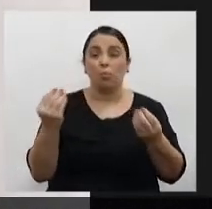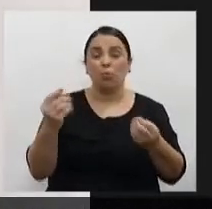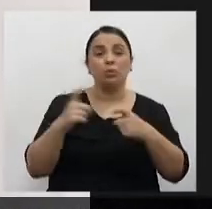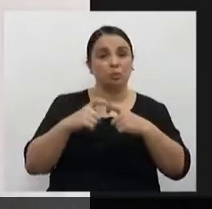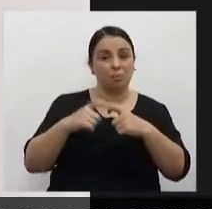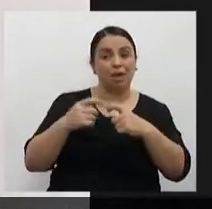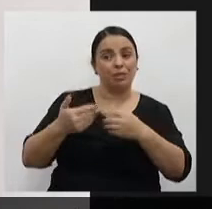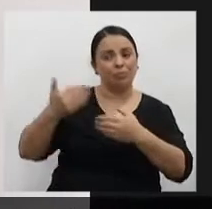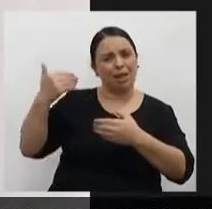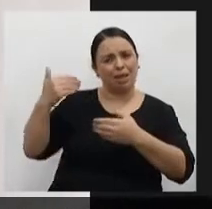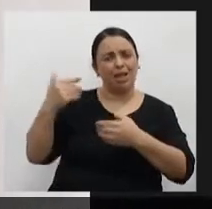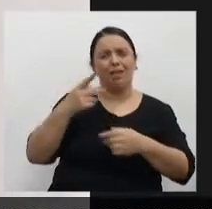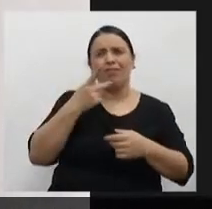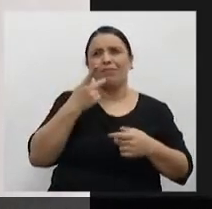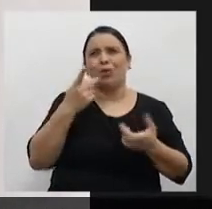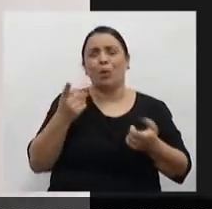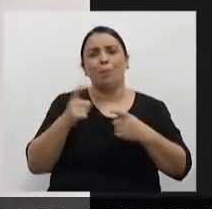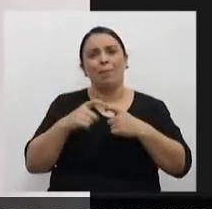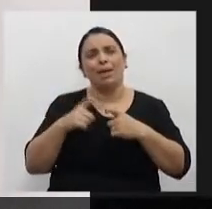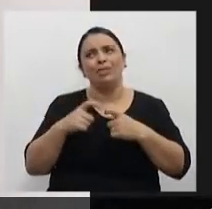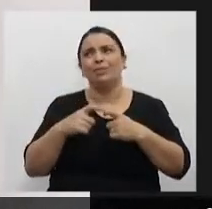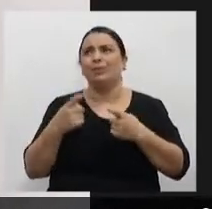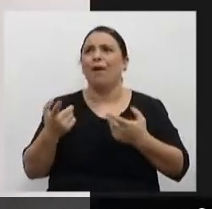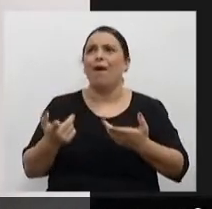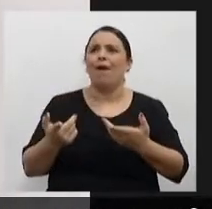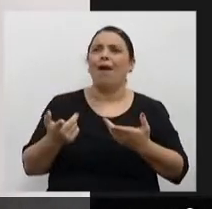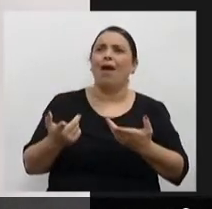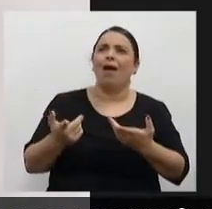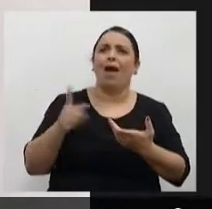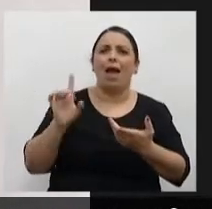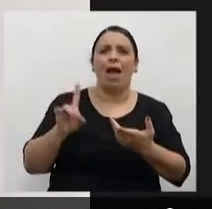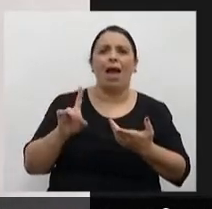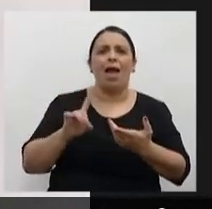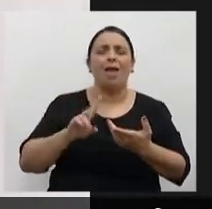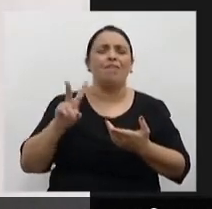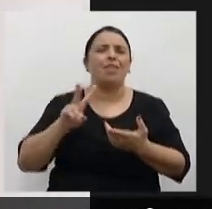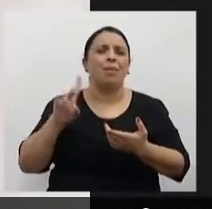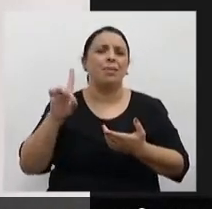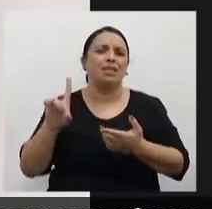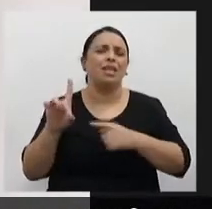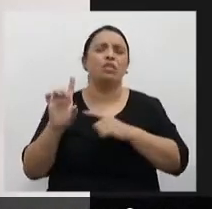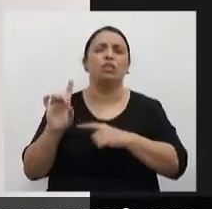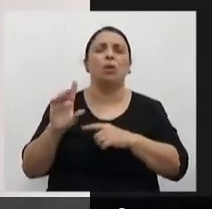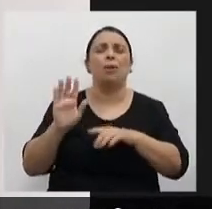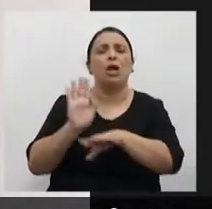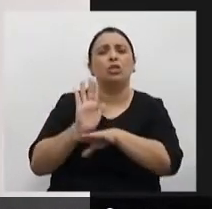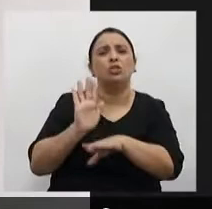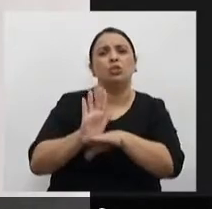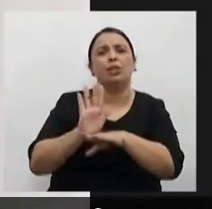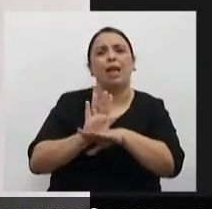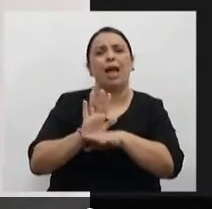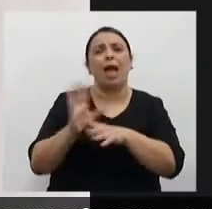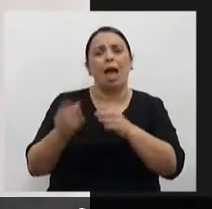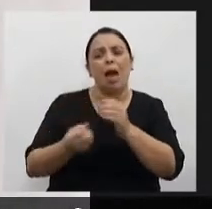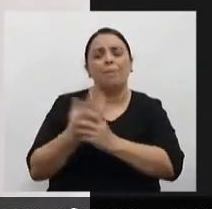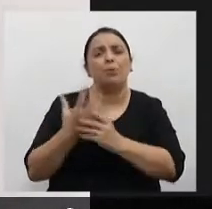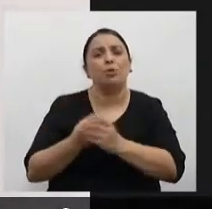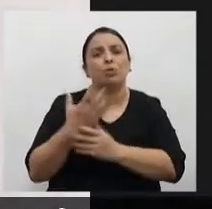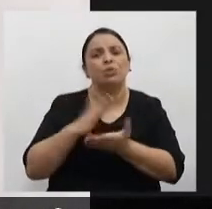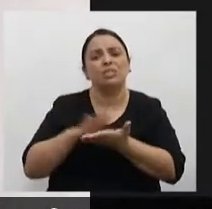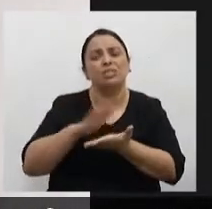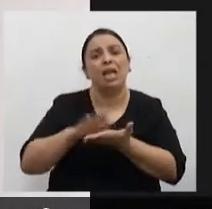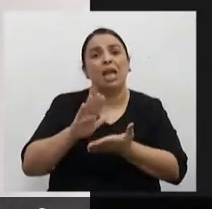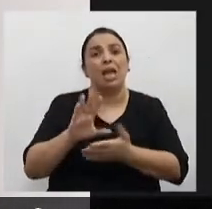tempo atrás, achava que era só para poder ajudar na fabricação do cálcio. Então, essas vitaminas,